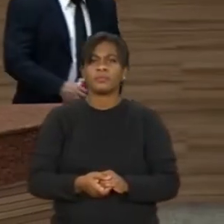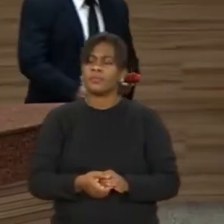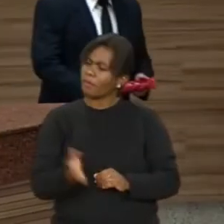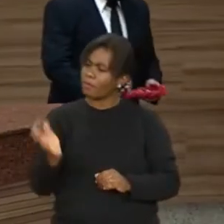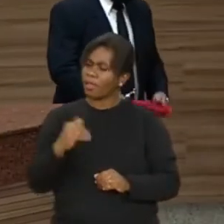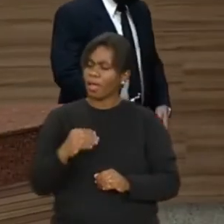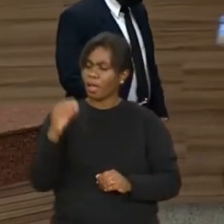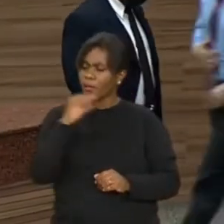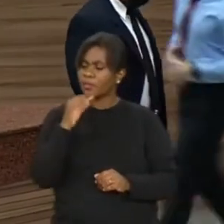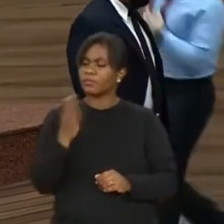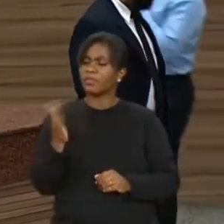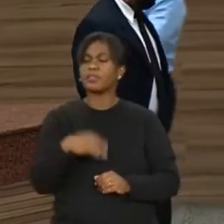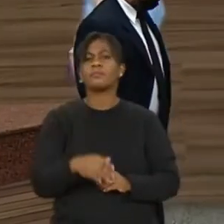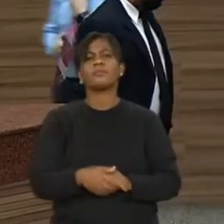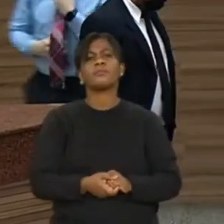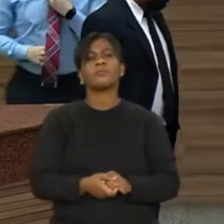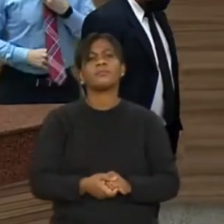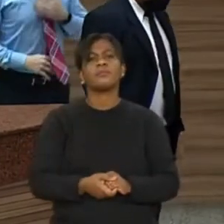Vamos lá.